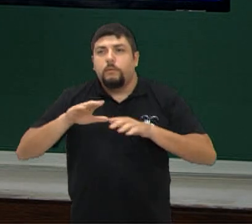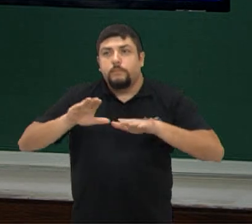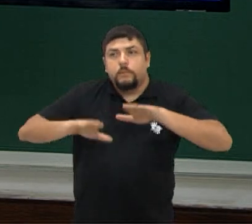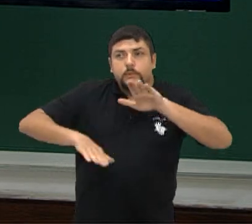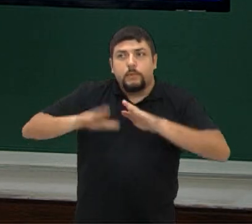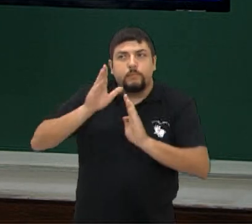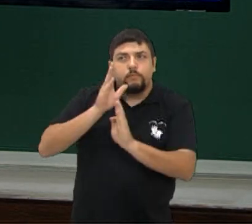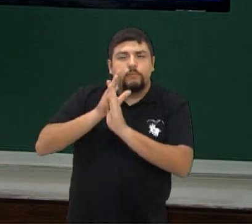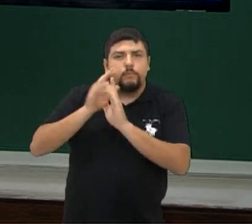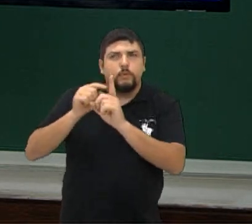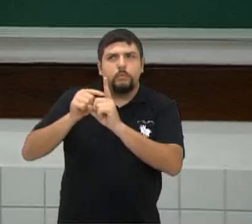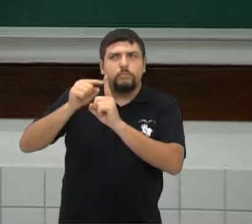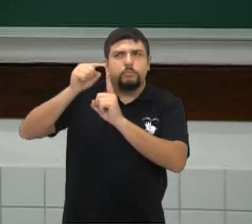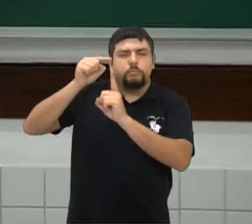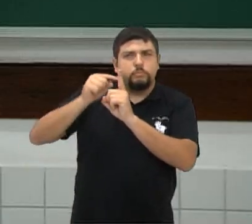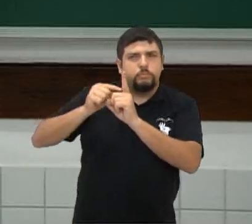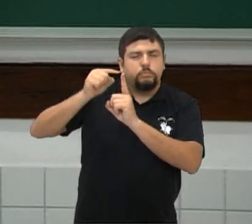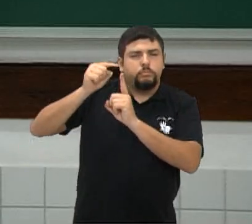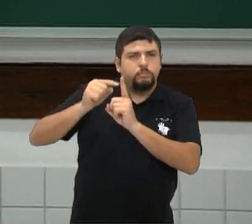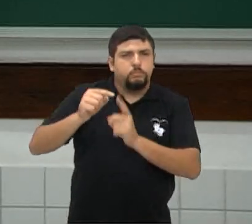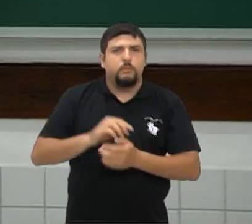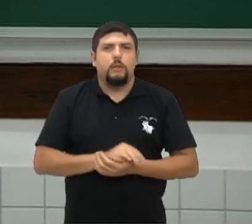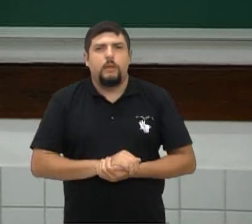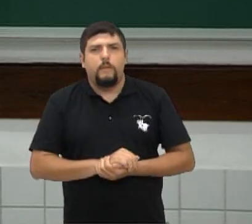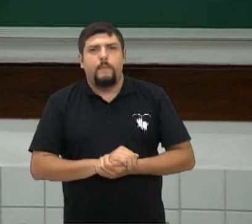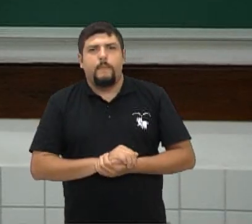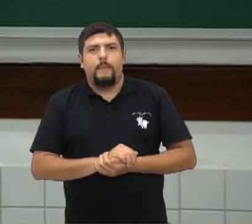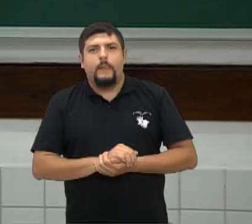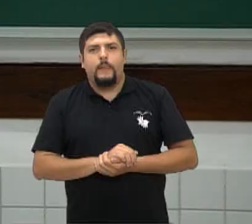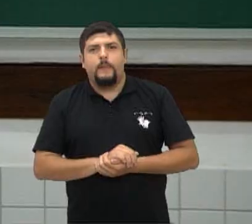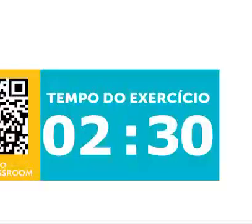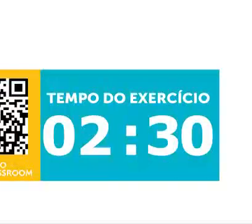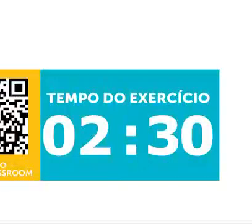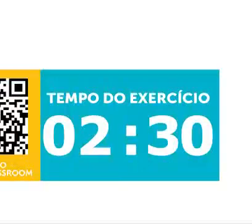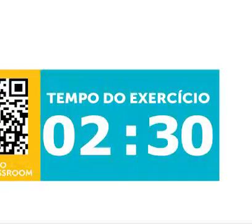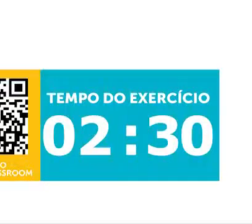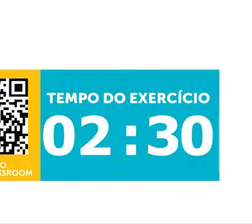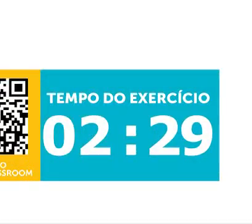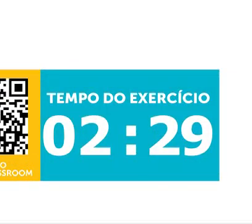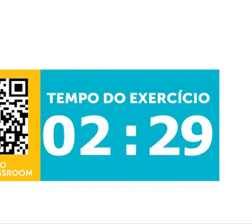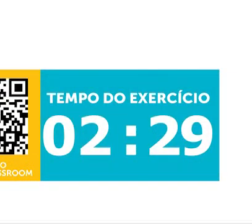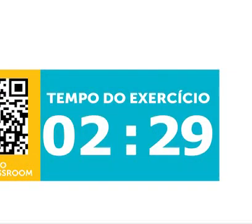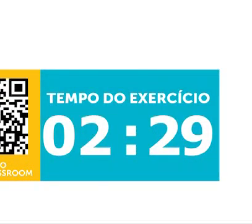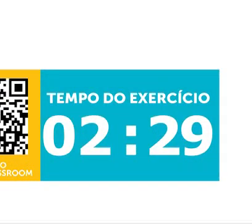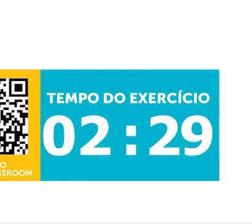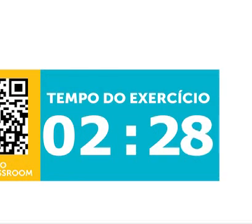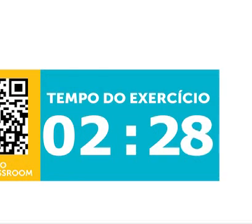tempo. Então, preste atenção nas informações químicas do texto agora.